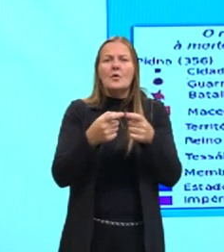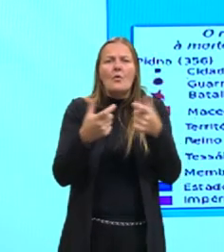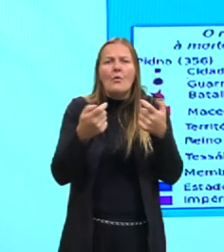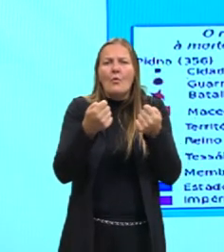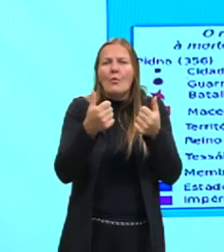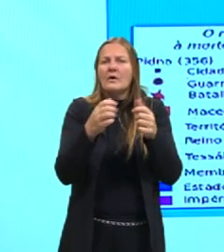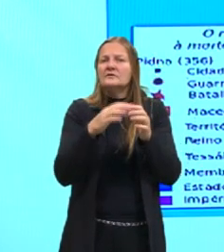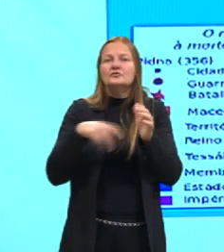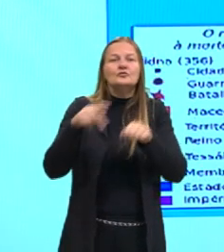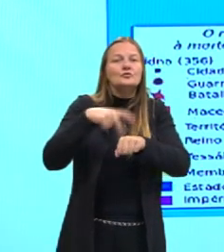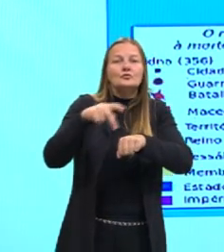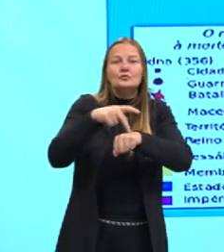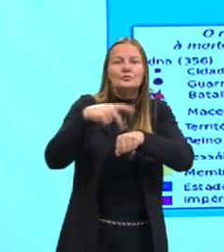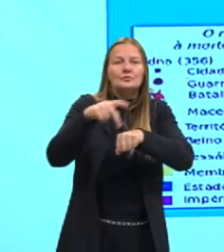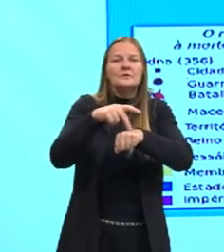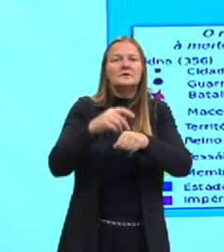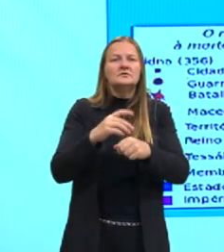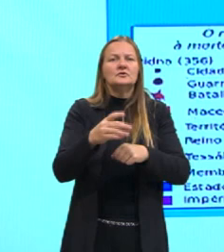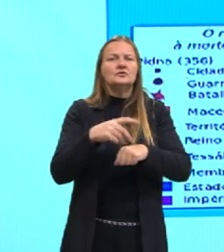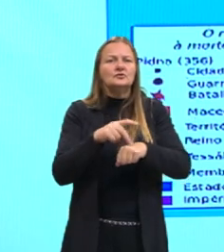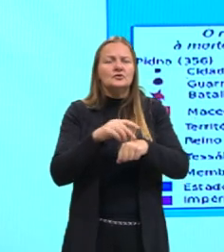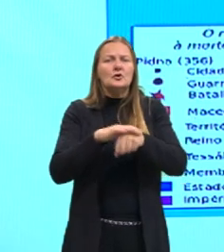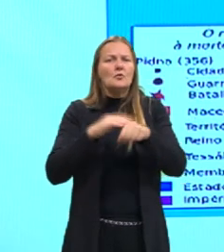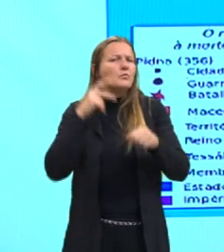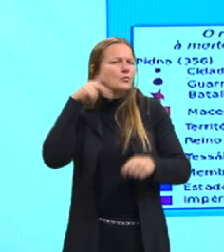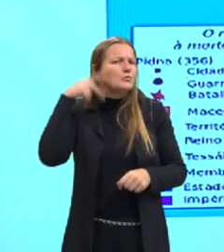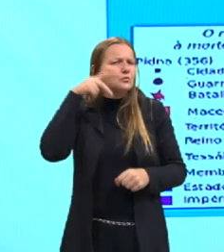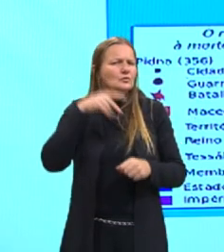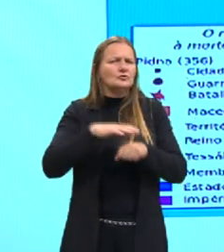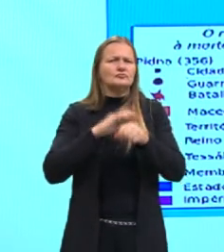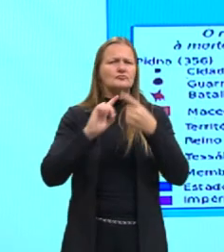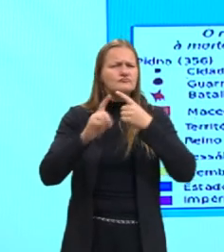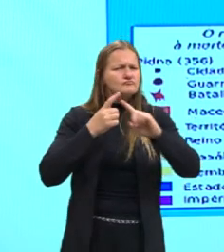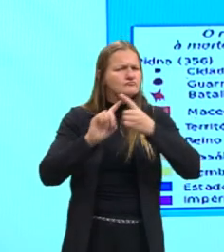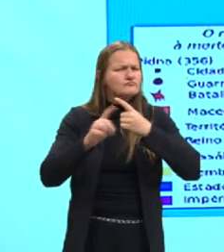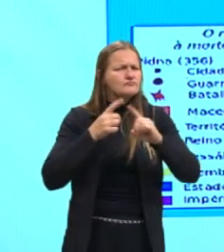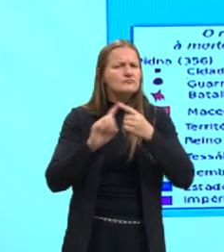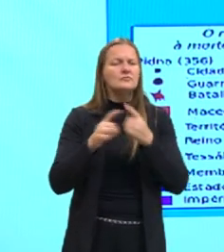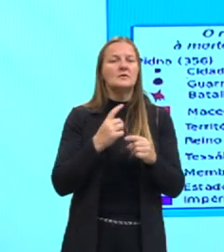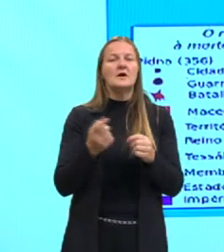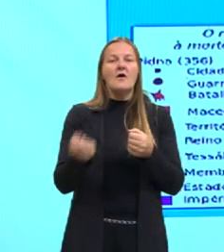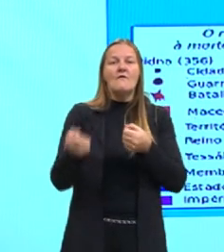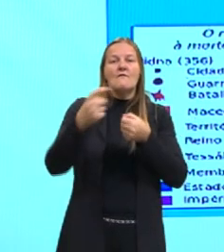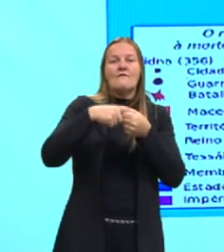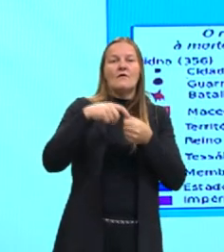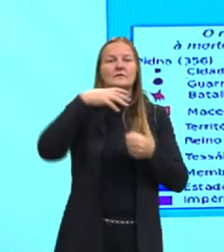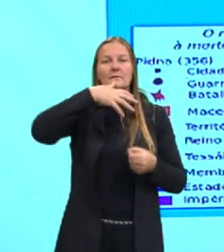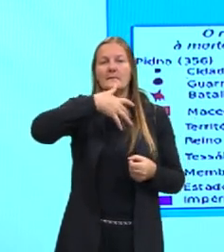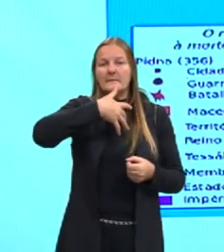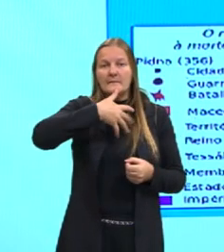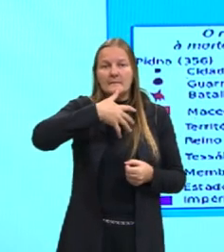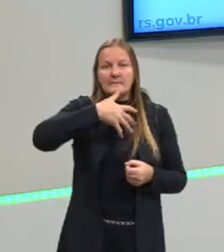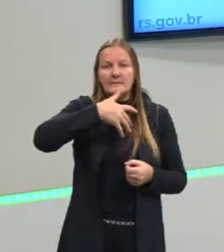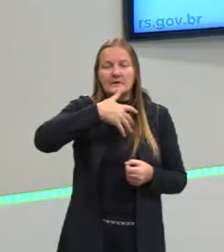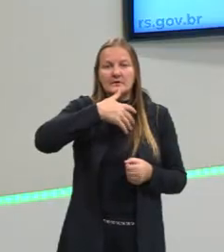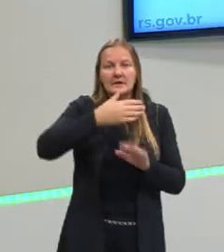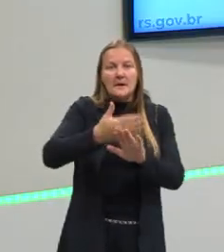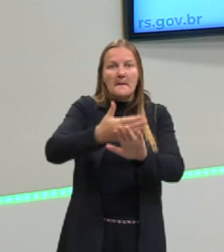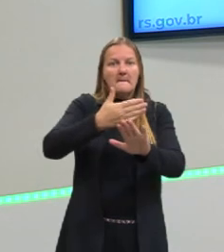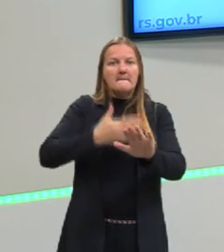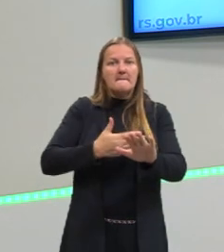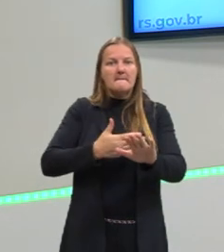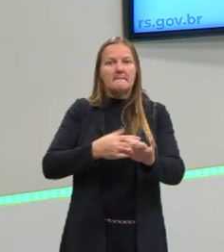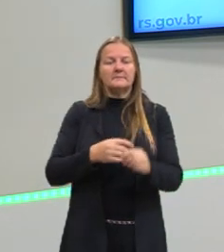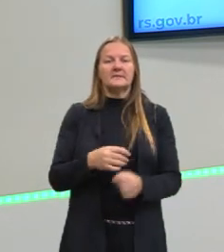maioria desses países ele se envolve discutir questões políticas e ao voltar para a Macedônia ele vai ser o preceptor